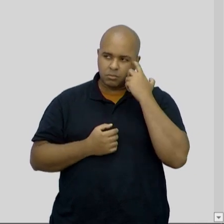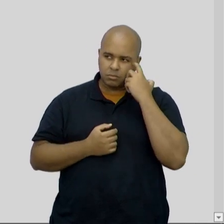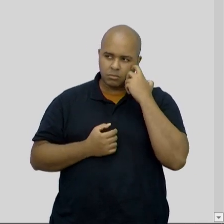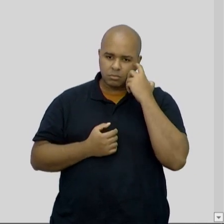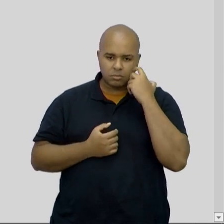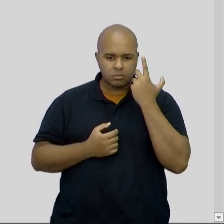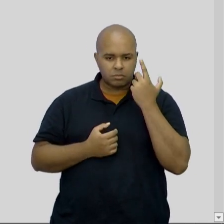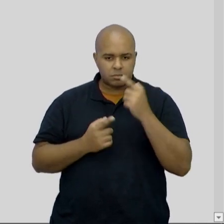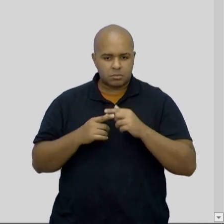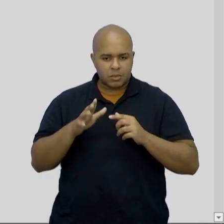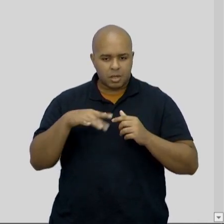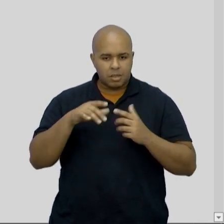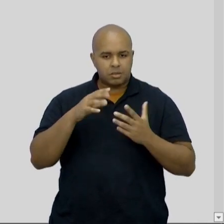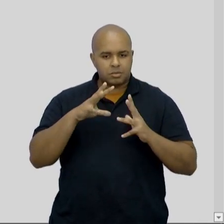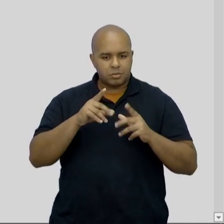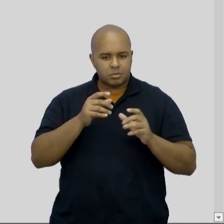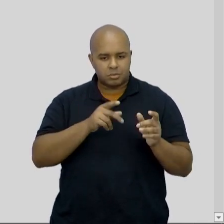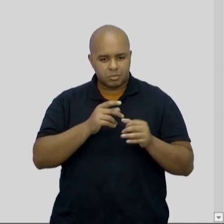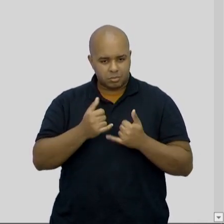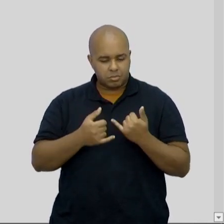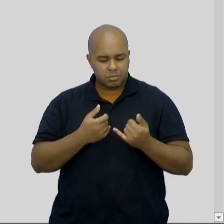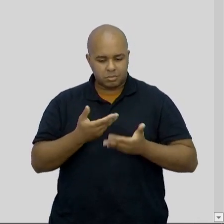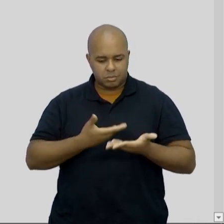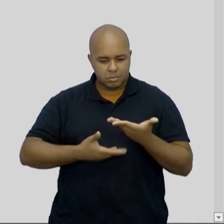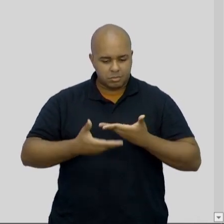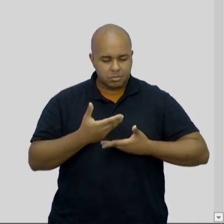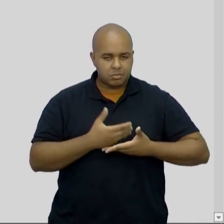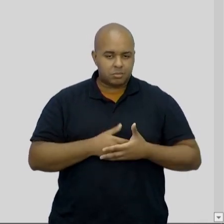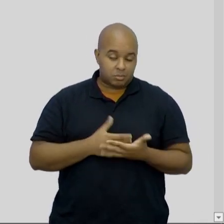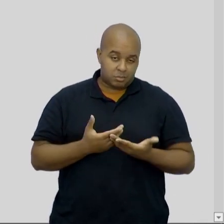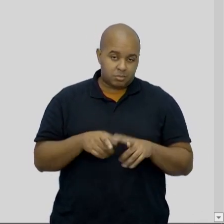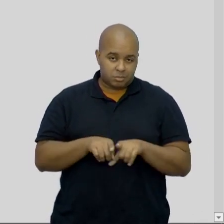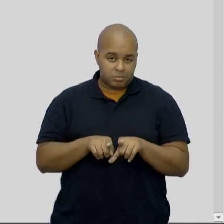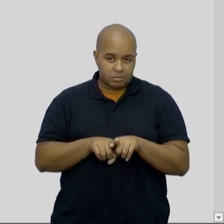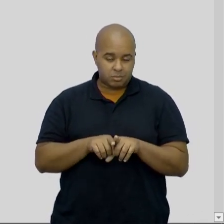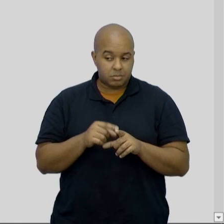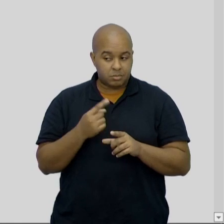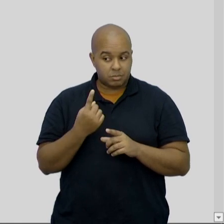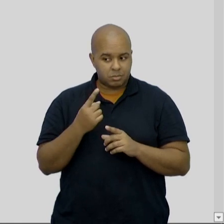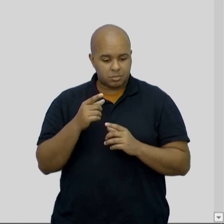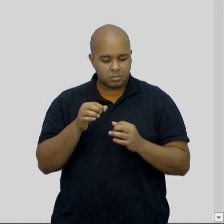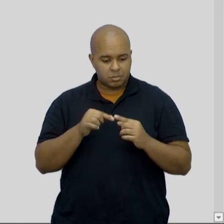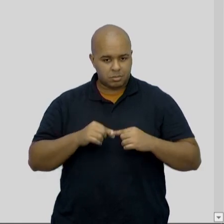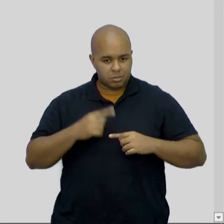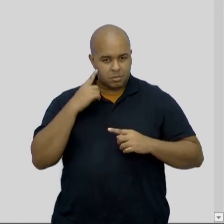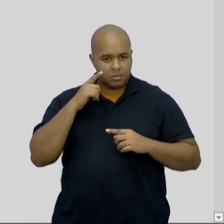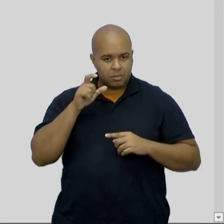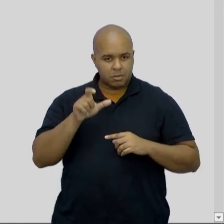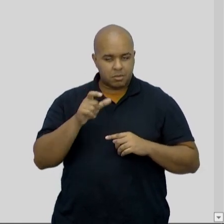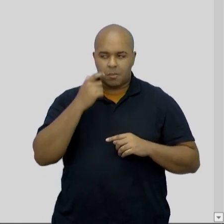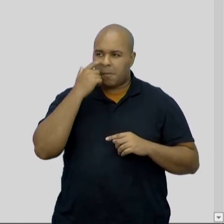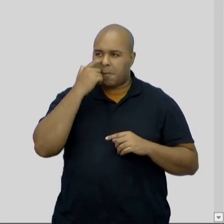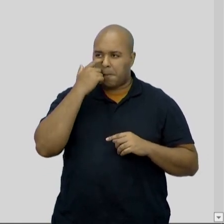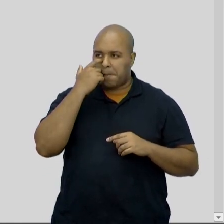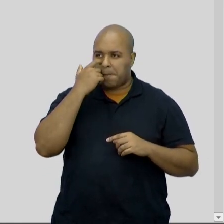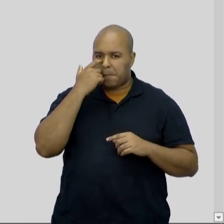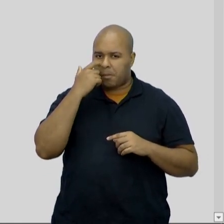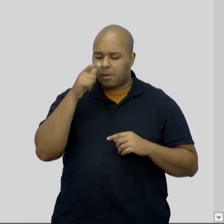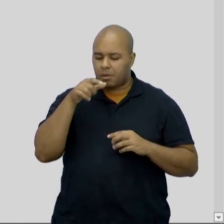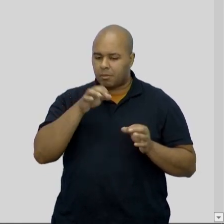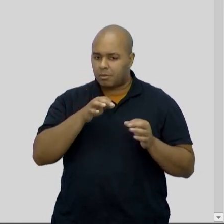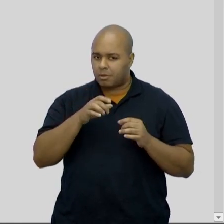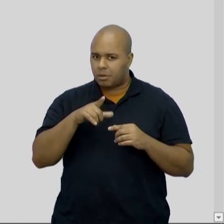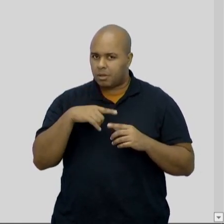do espaço em que todos os jogadores vão interagir. Inclusive, um dos elementos aqui dessa